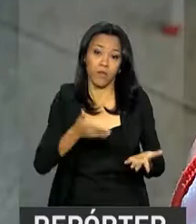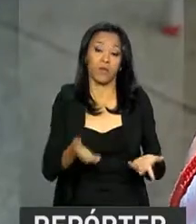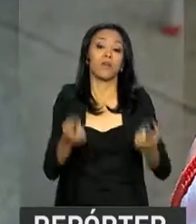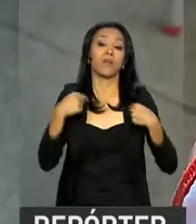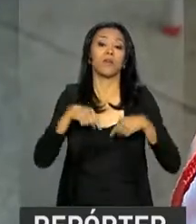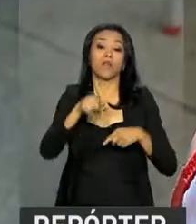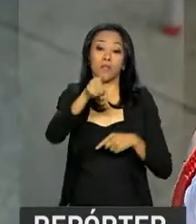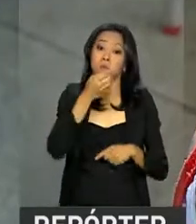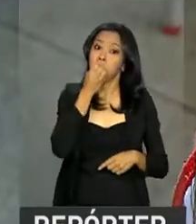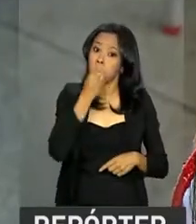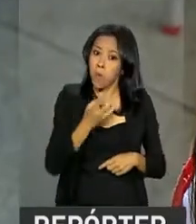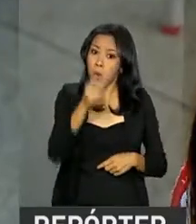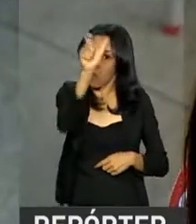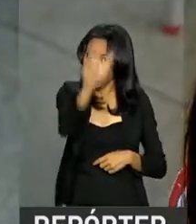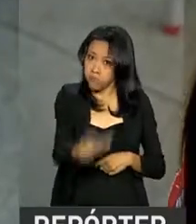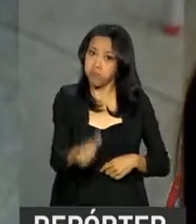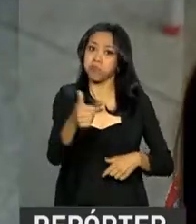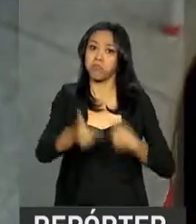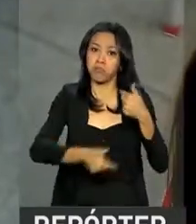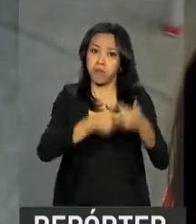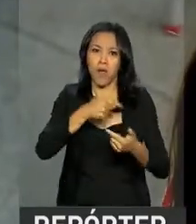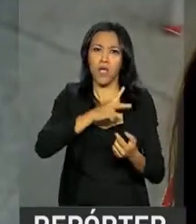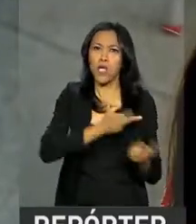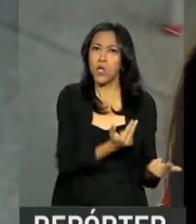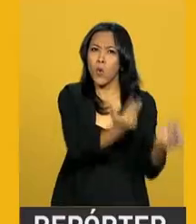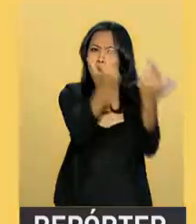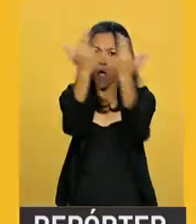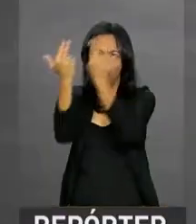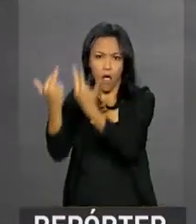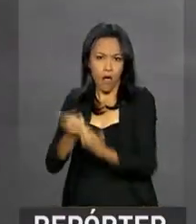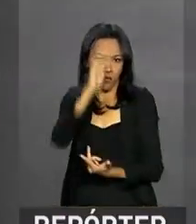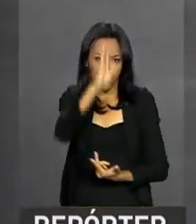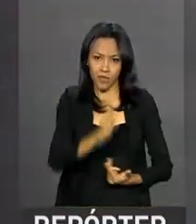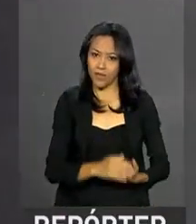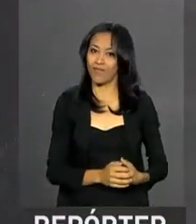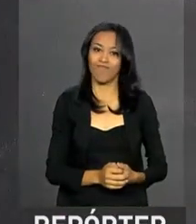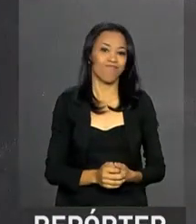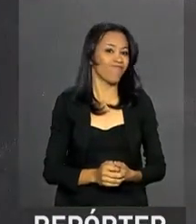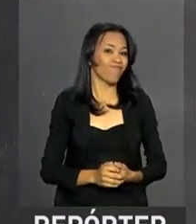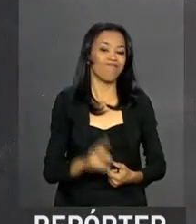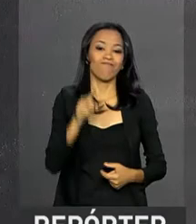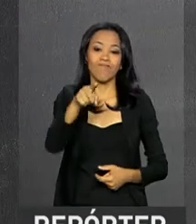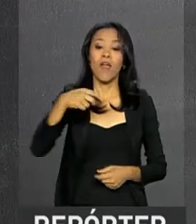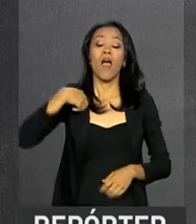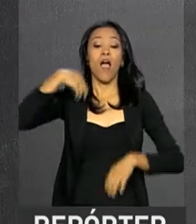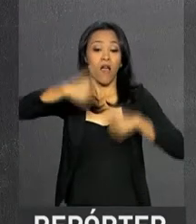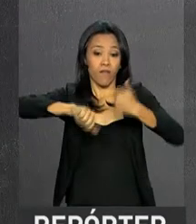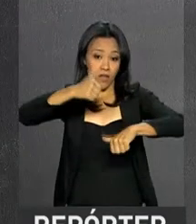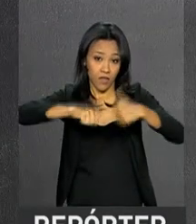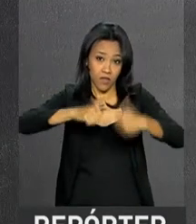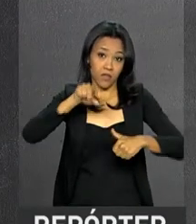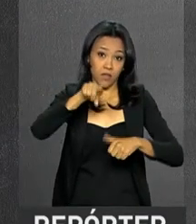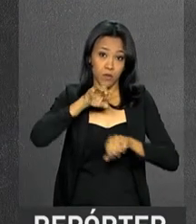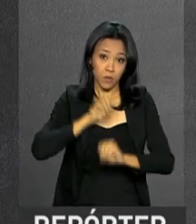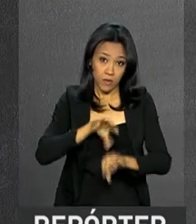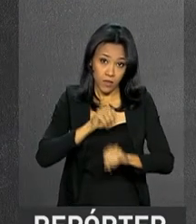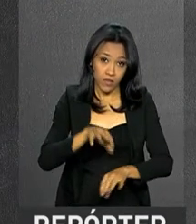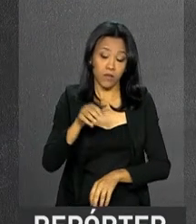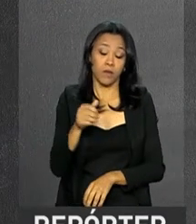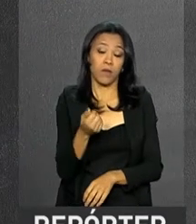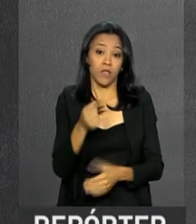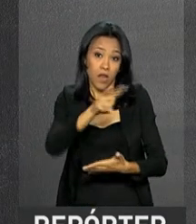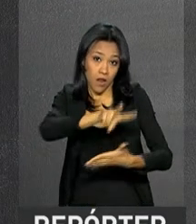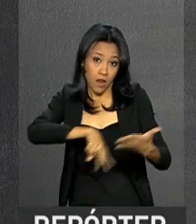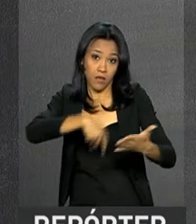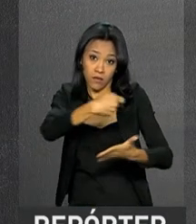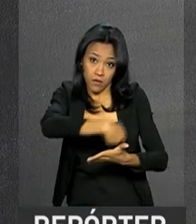apresentado pela emi e não se repete em todo o país segundo dados da avaliação nacional de alfabetização feita com